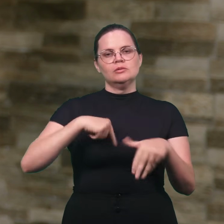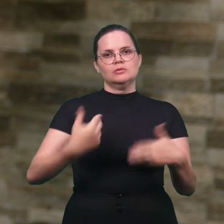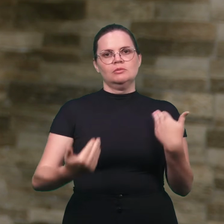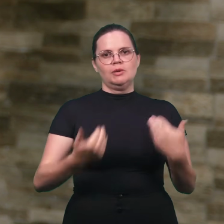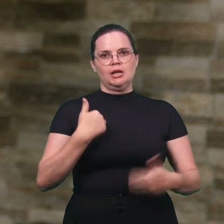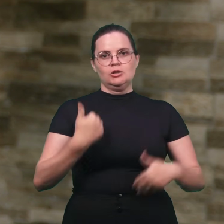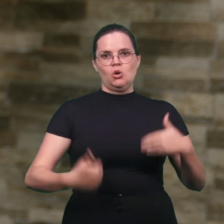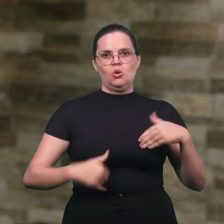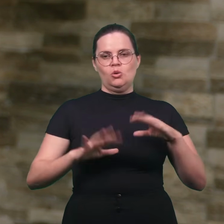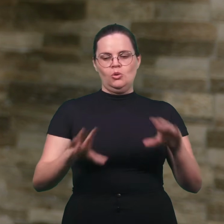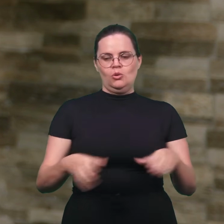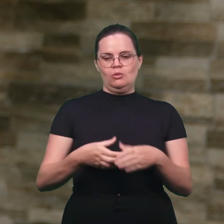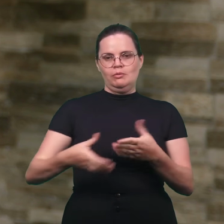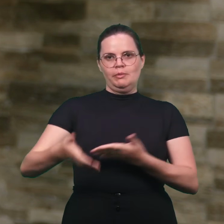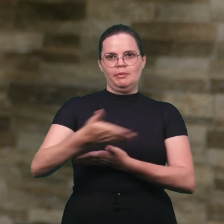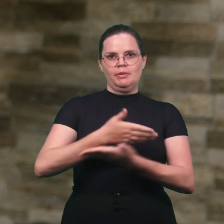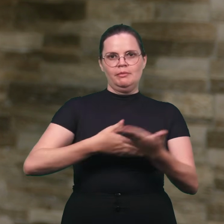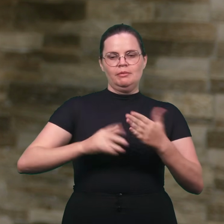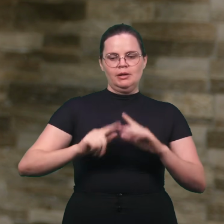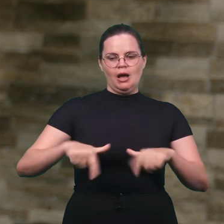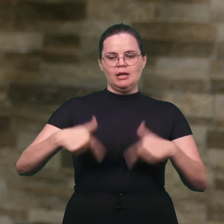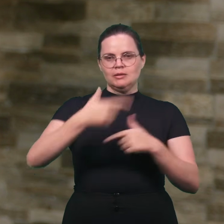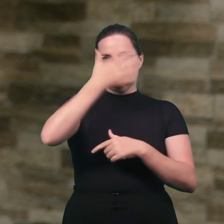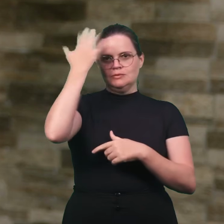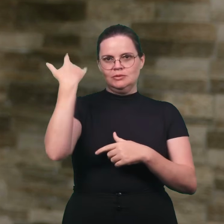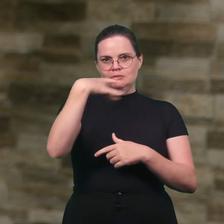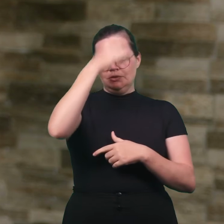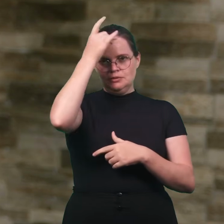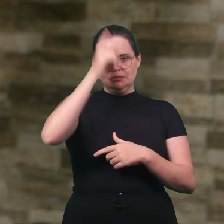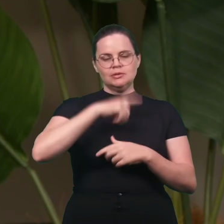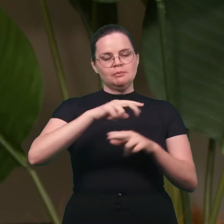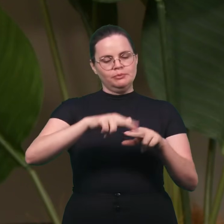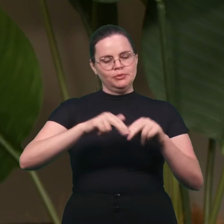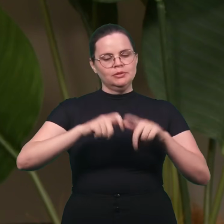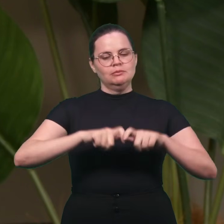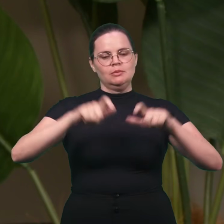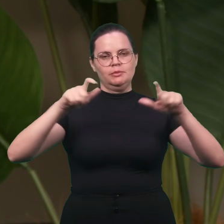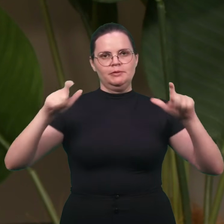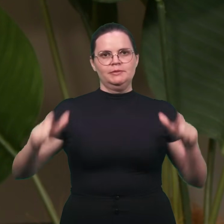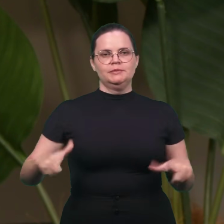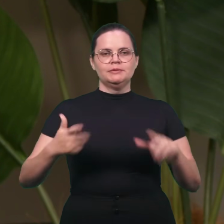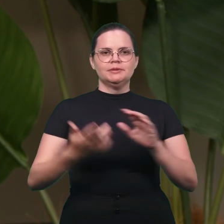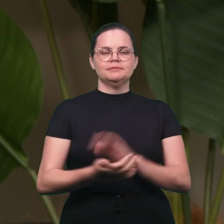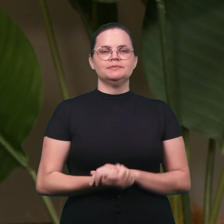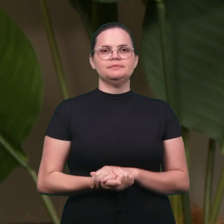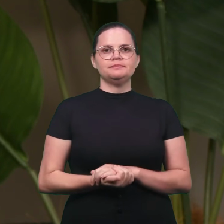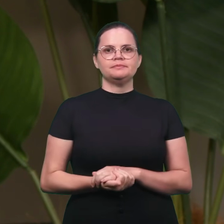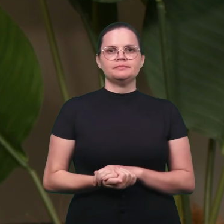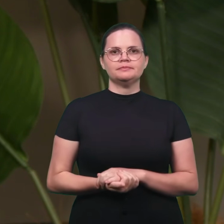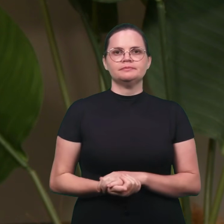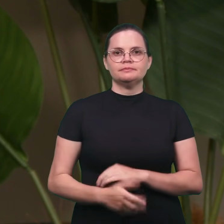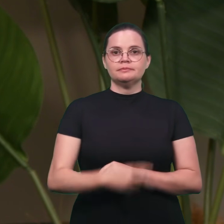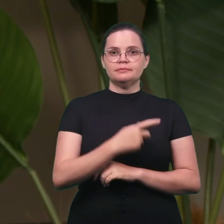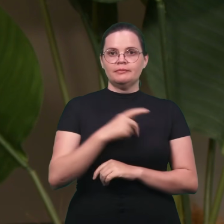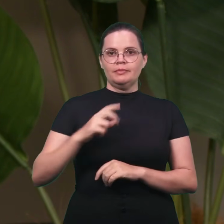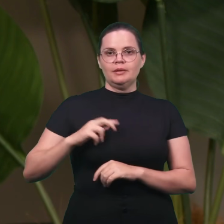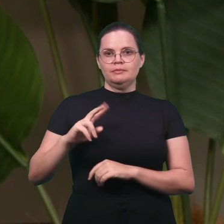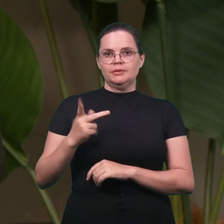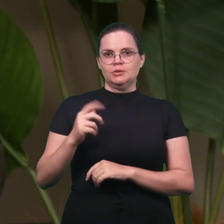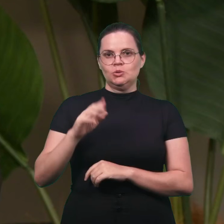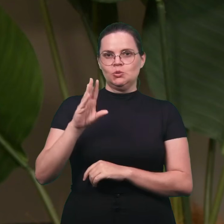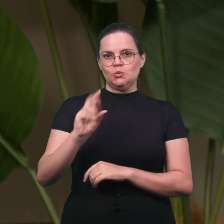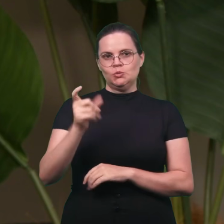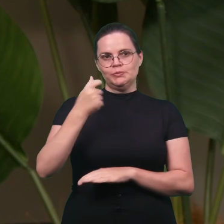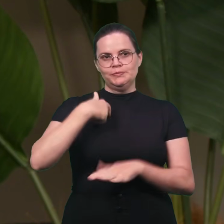crescemos, porque no meio do corpo está a ação do Espírito Santo. Graças a Deus. Pastor Hugo, eu quero